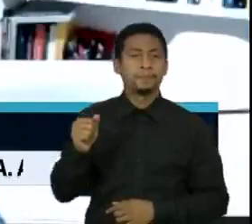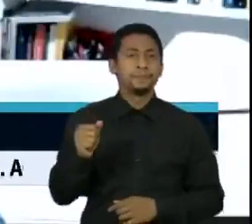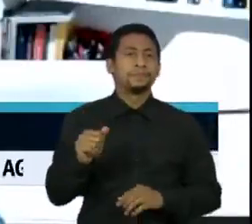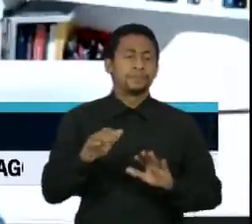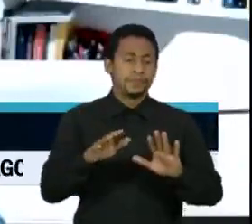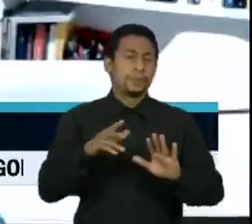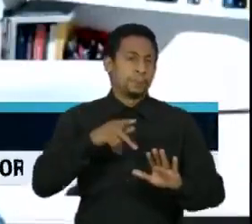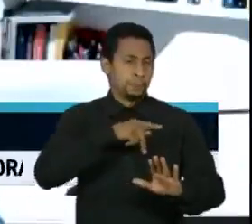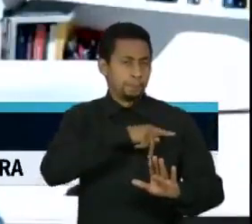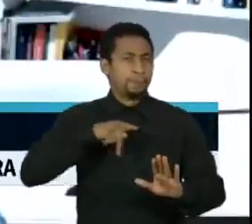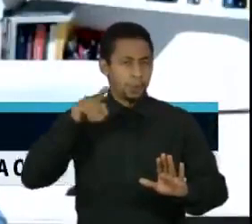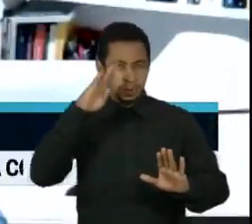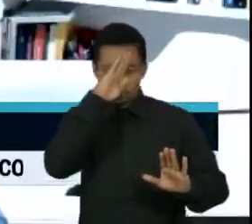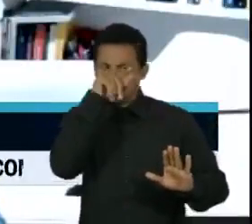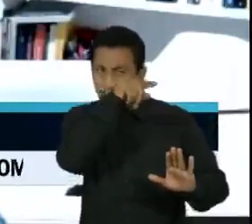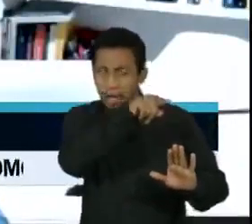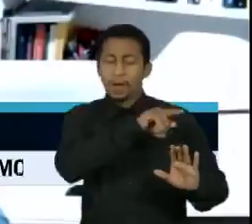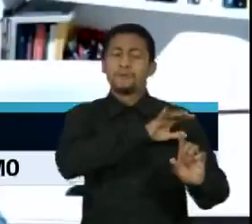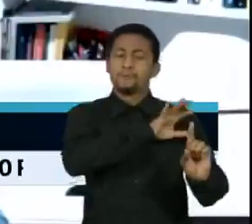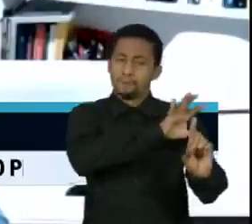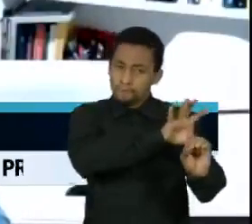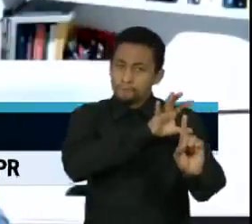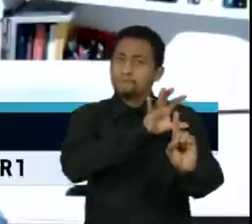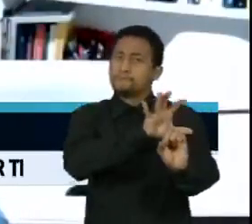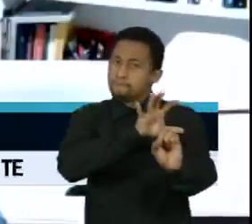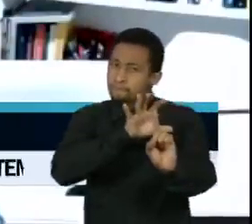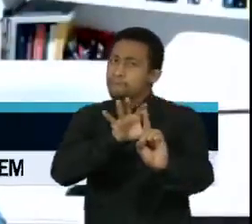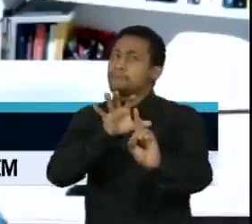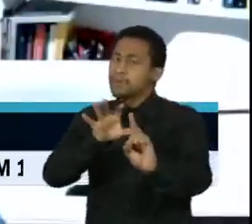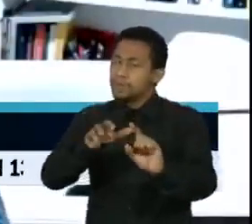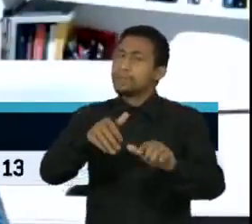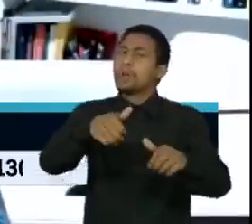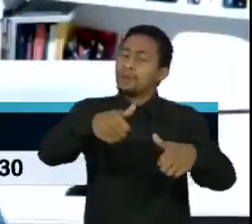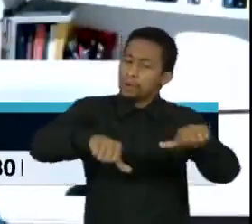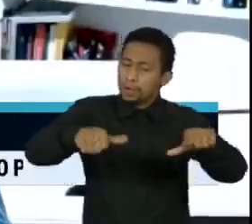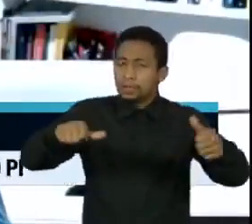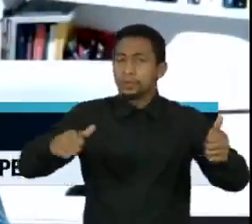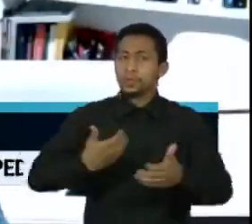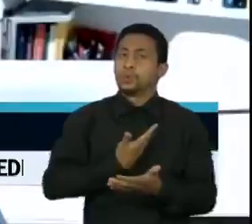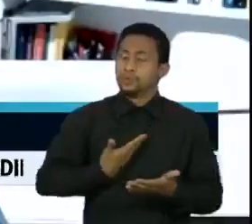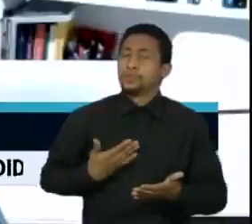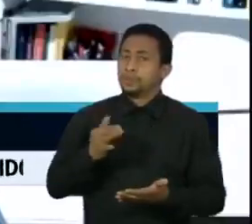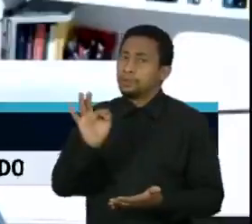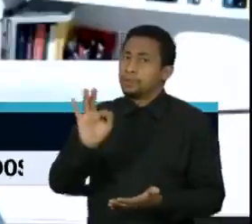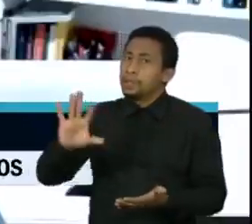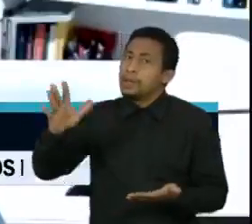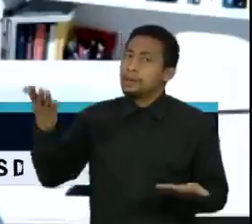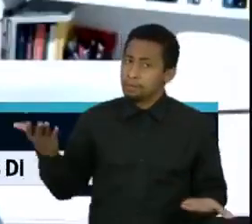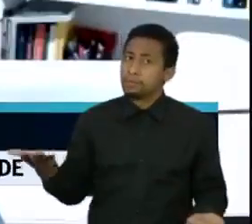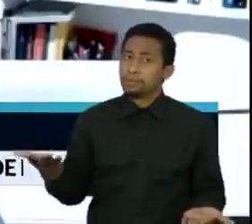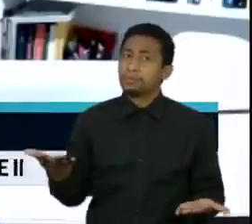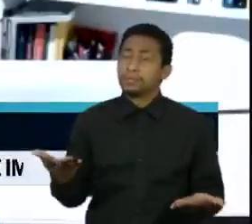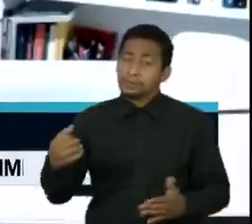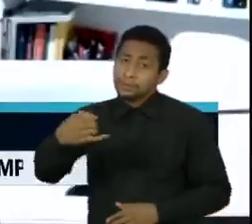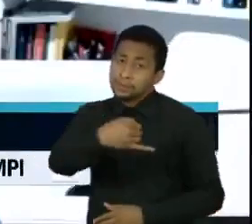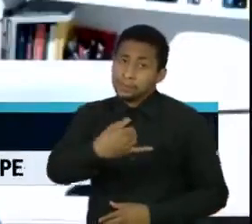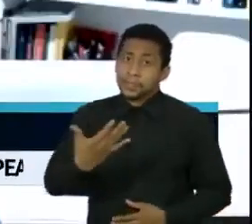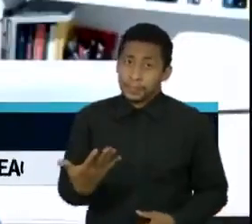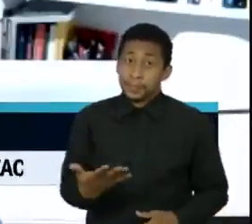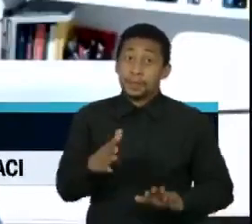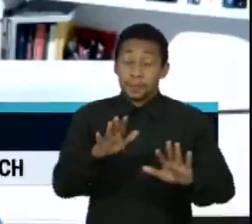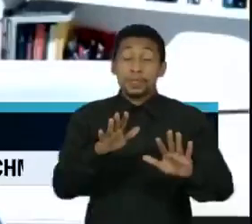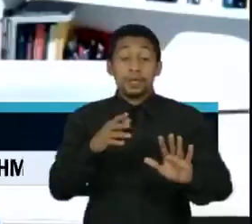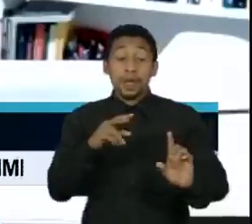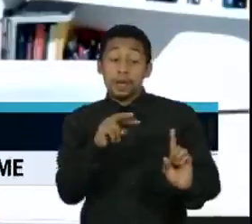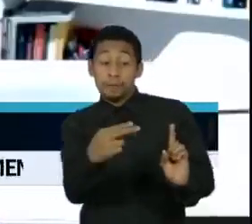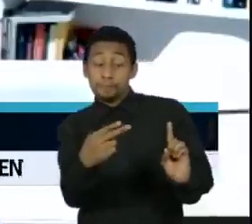República tem influência sobre a própria avaliação do governo? Tem. E nós temos uma visão, sem trocadilho com o